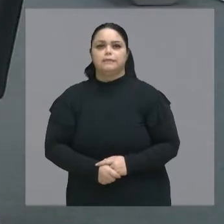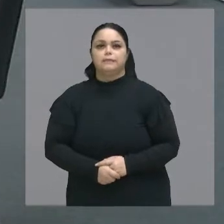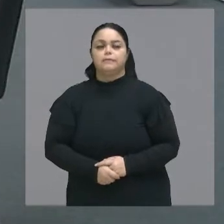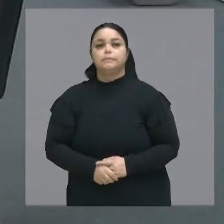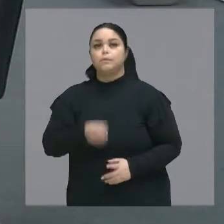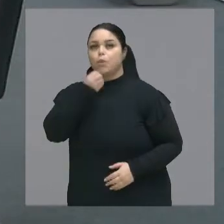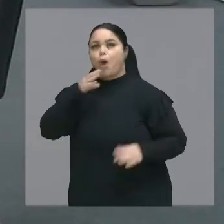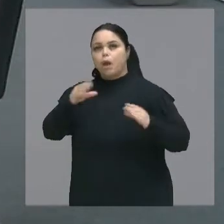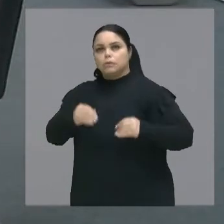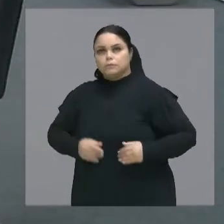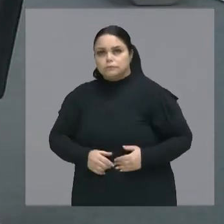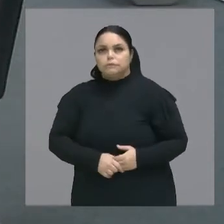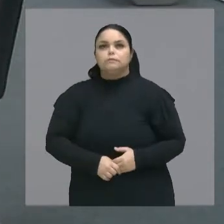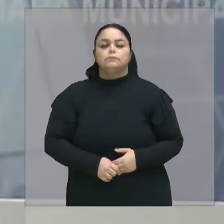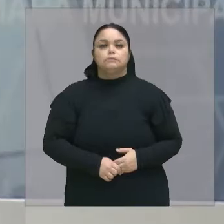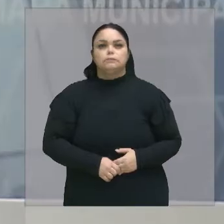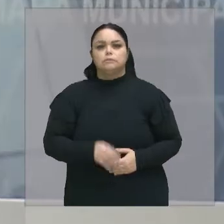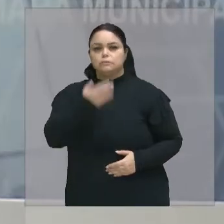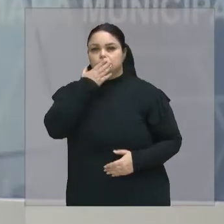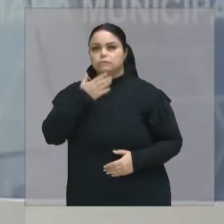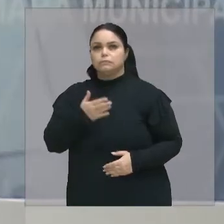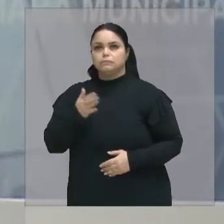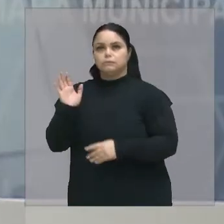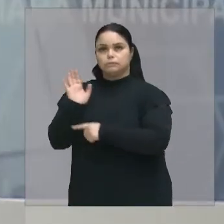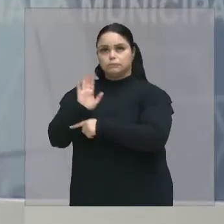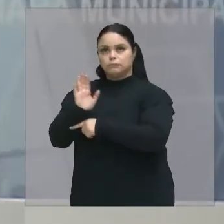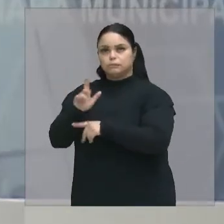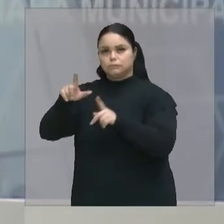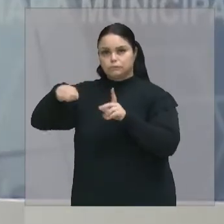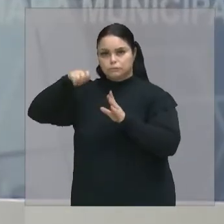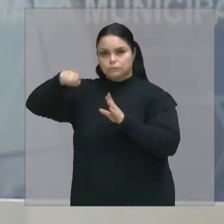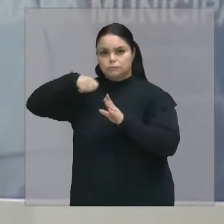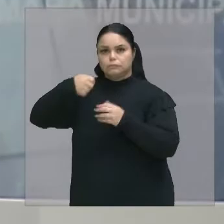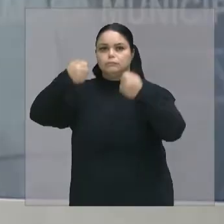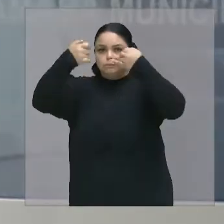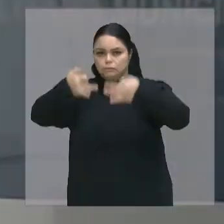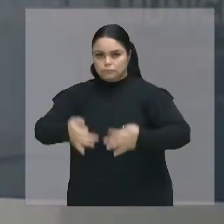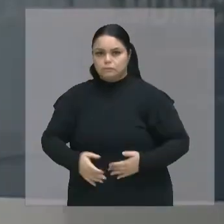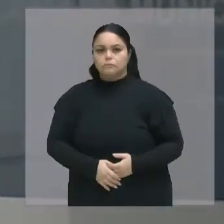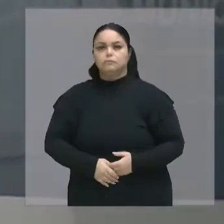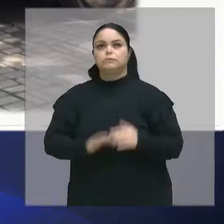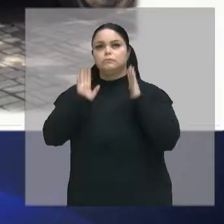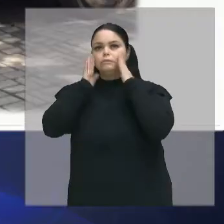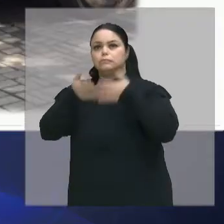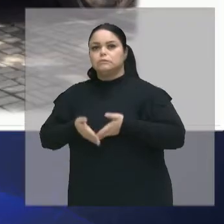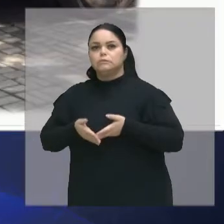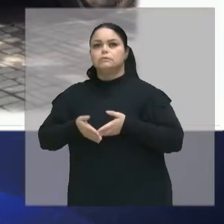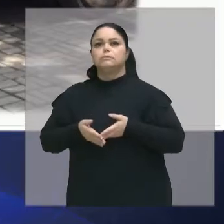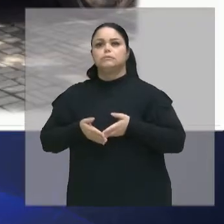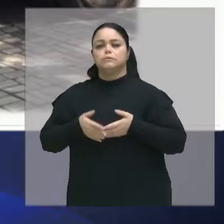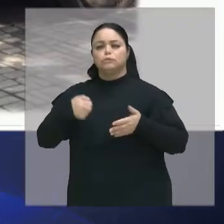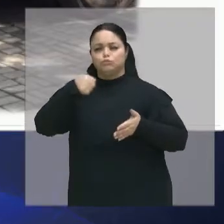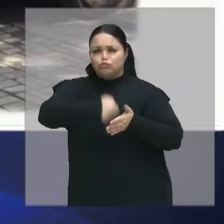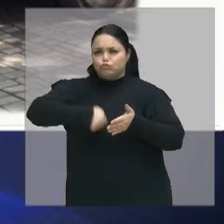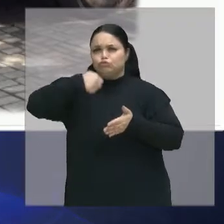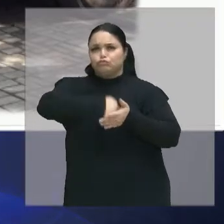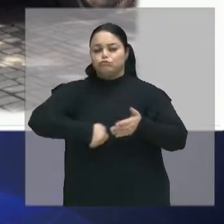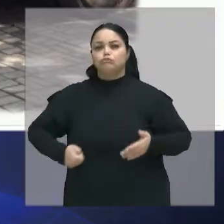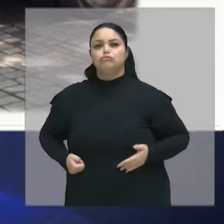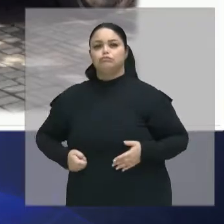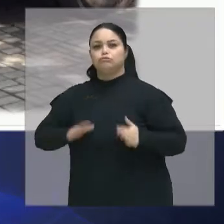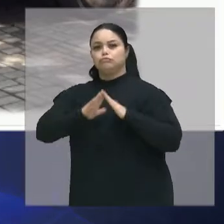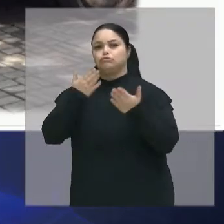Boa noite a todos. Eu pediria as imagens hoje. Hoje eu só quero falar, focar sobre uma ação que teve lá na